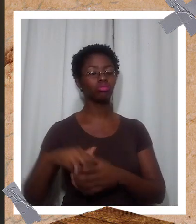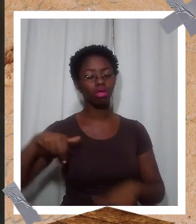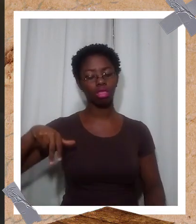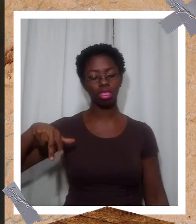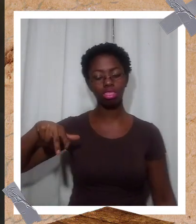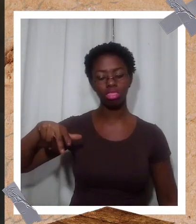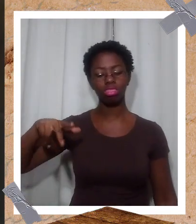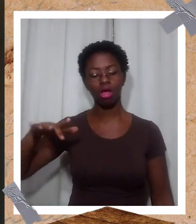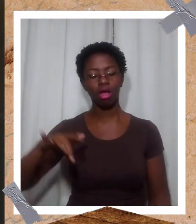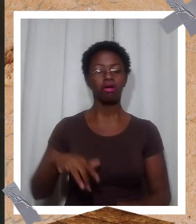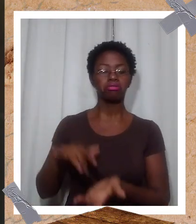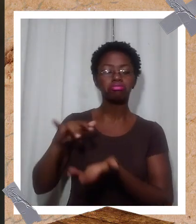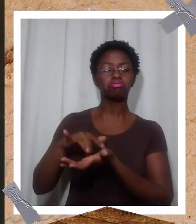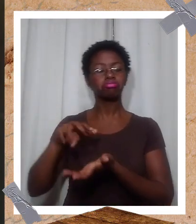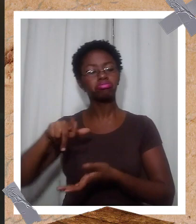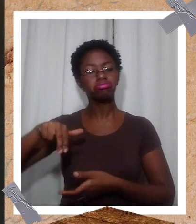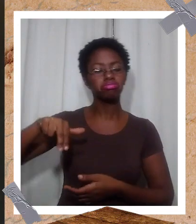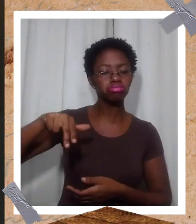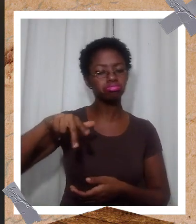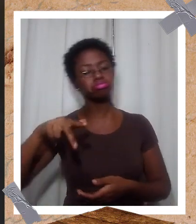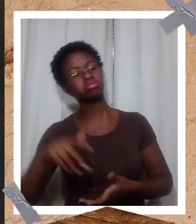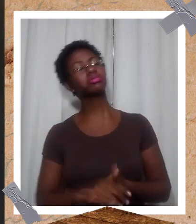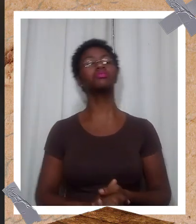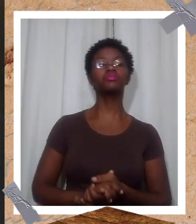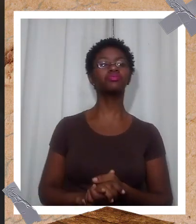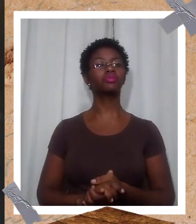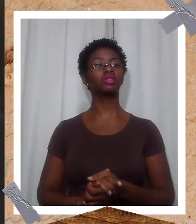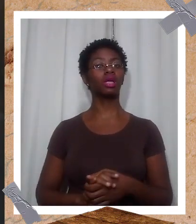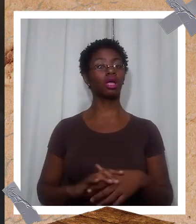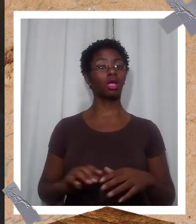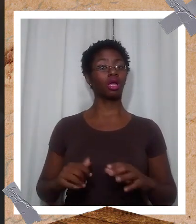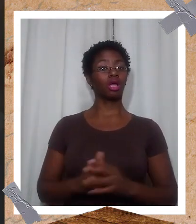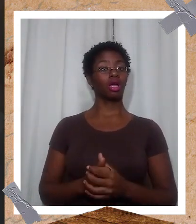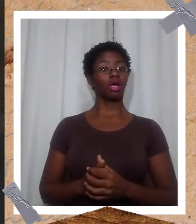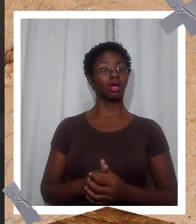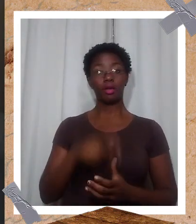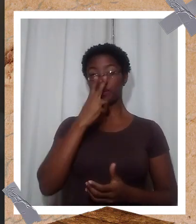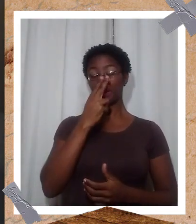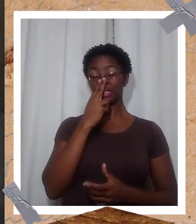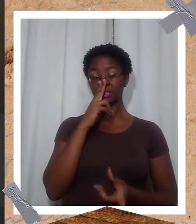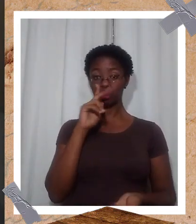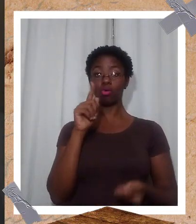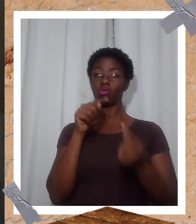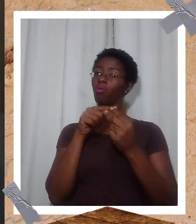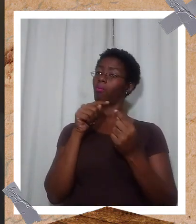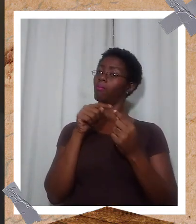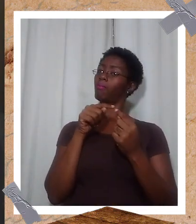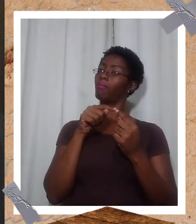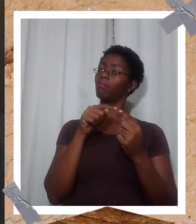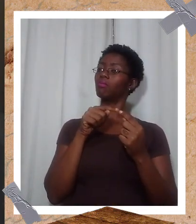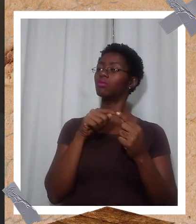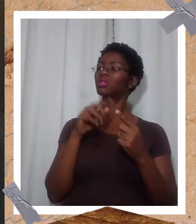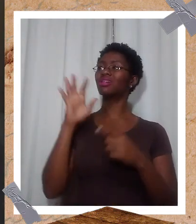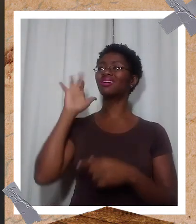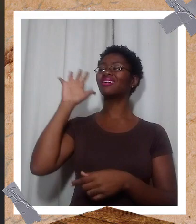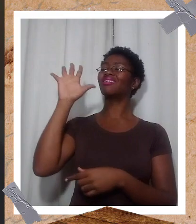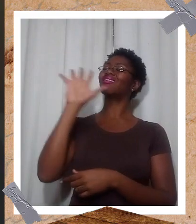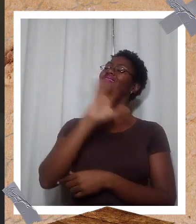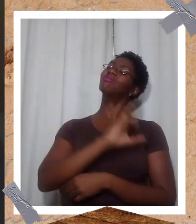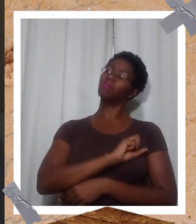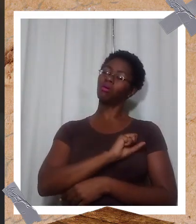do lixão, né? E parece que tem toda uma questão aí que remete mesmo à questão dos contos de encantamento, né?